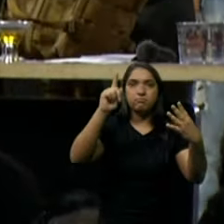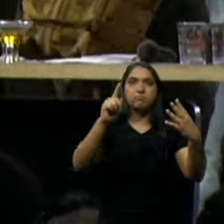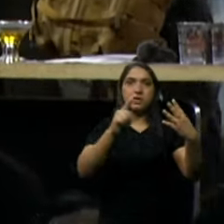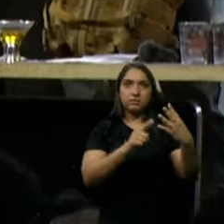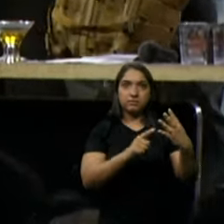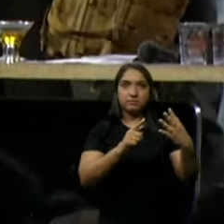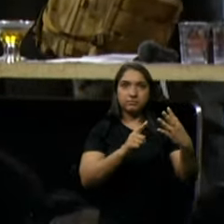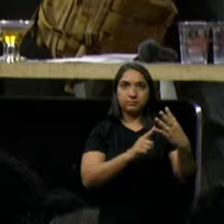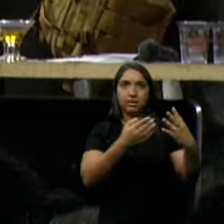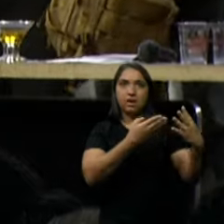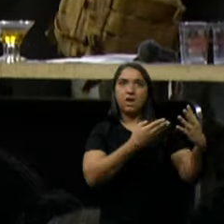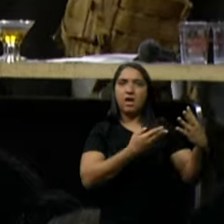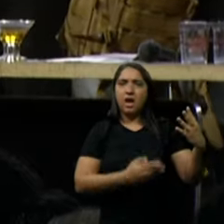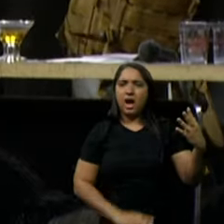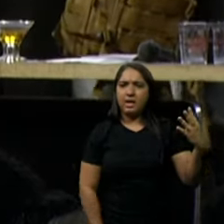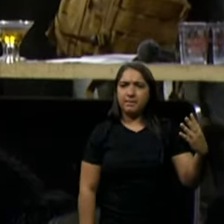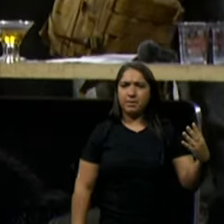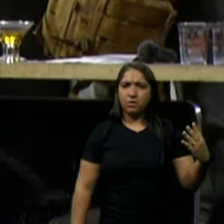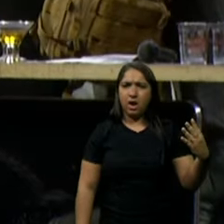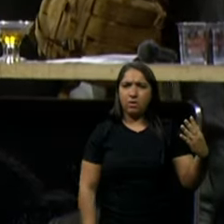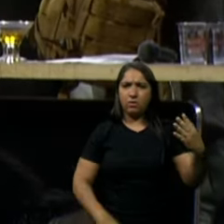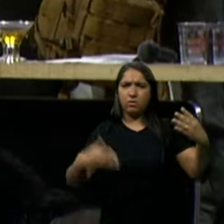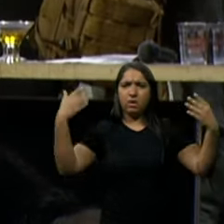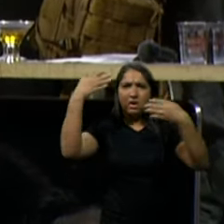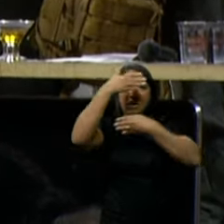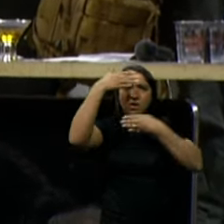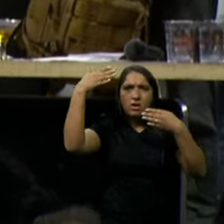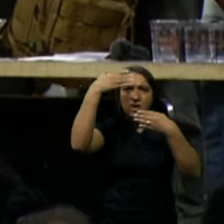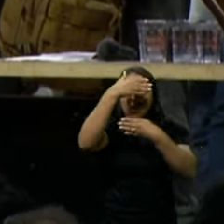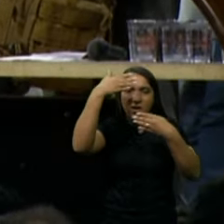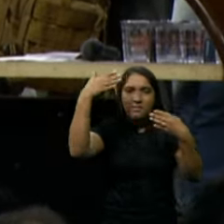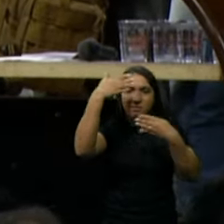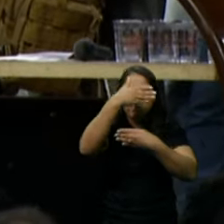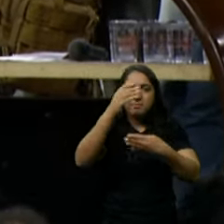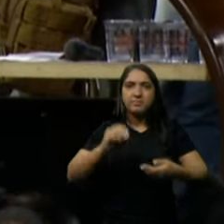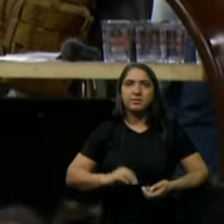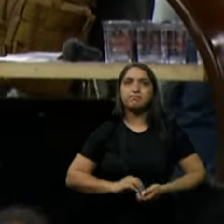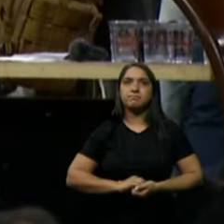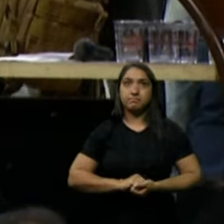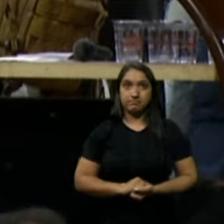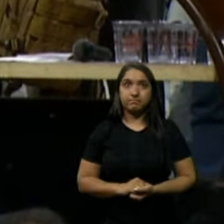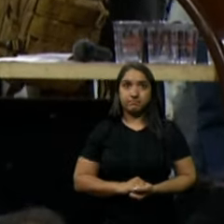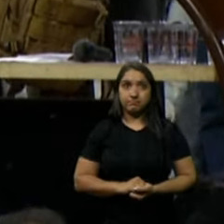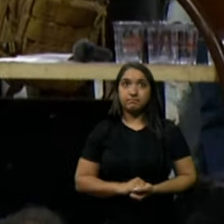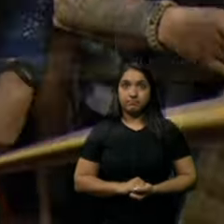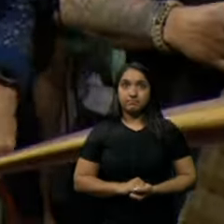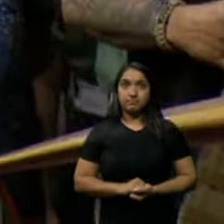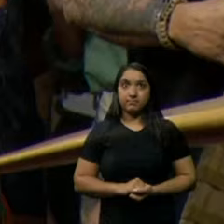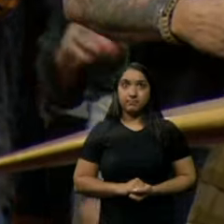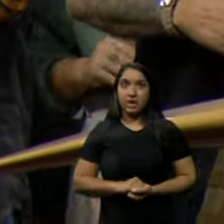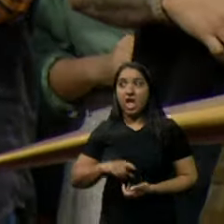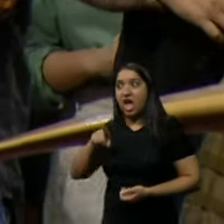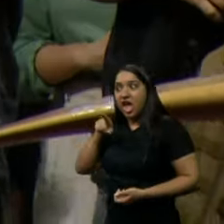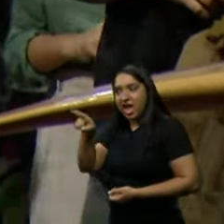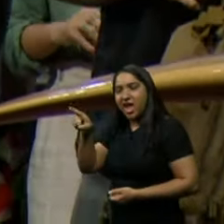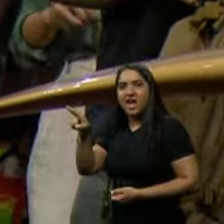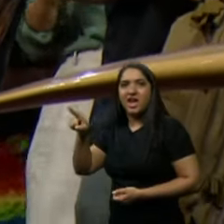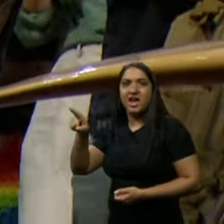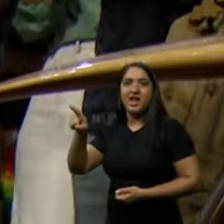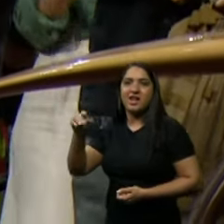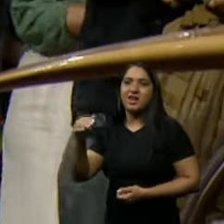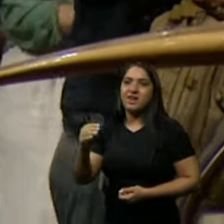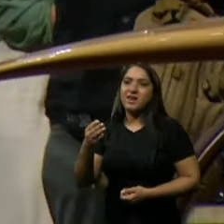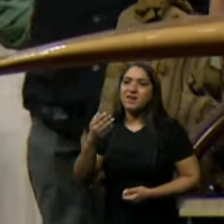Não não é isso conheceu óculos põe seu óculos é o grande se converteu na Bola de